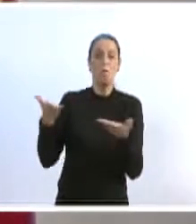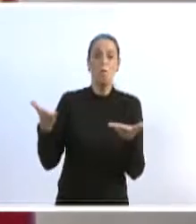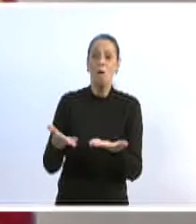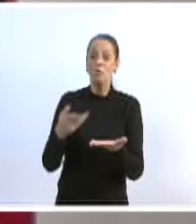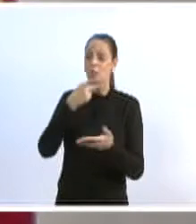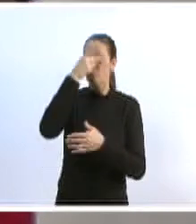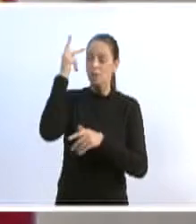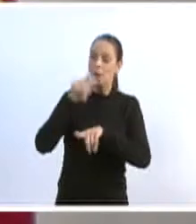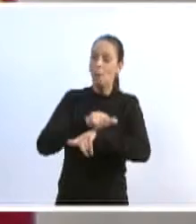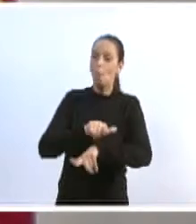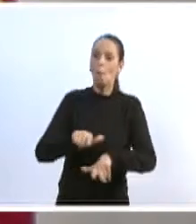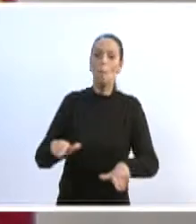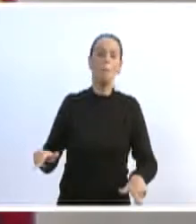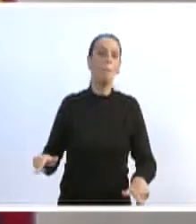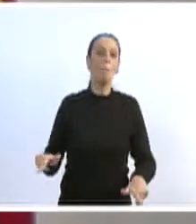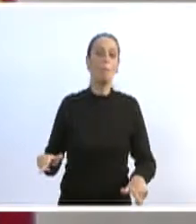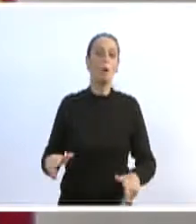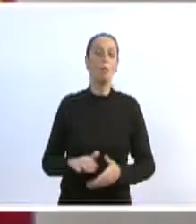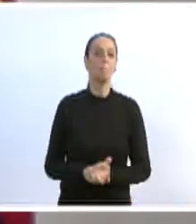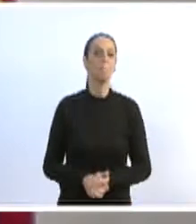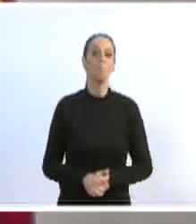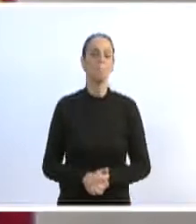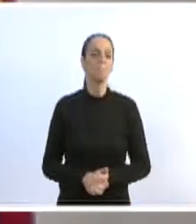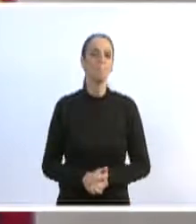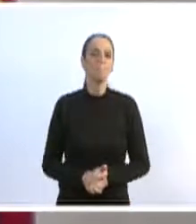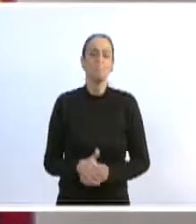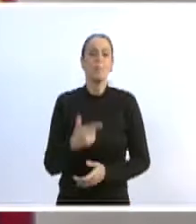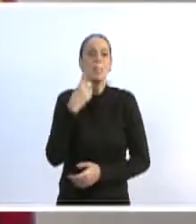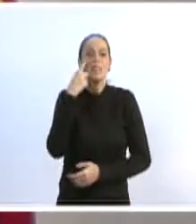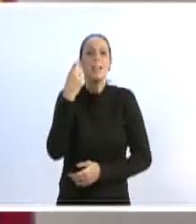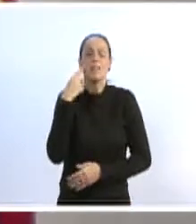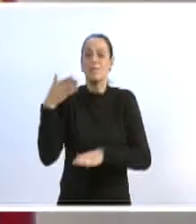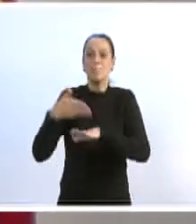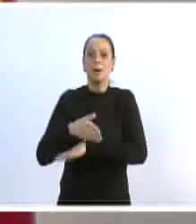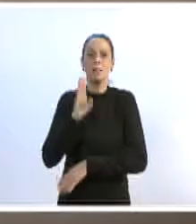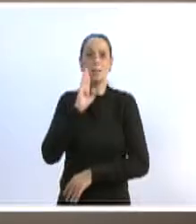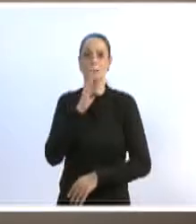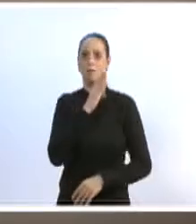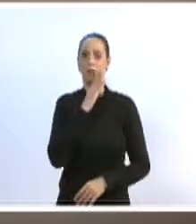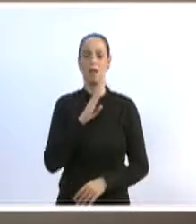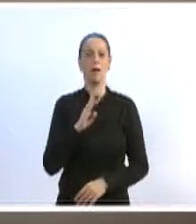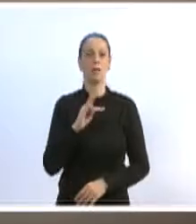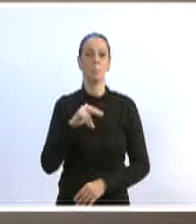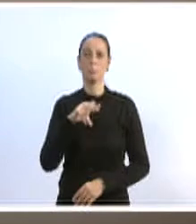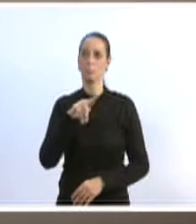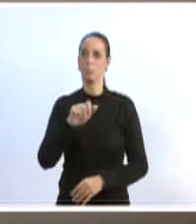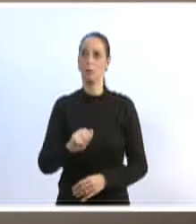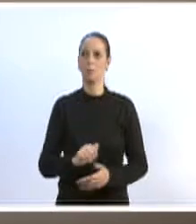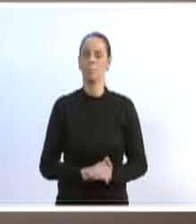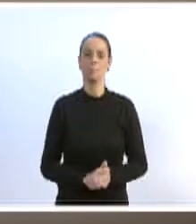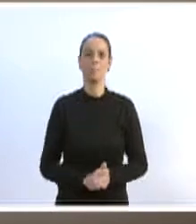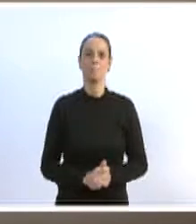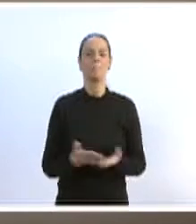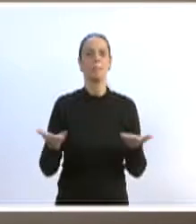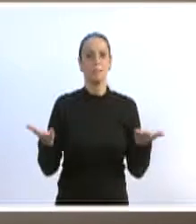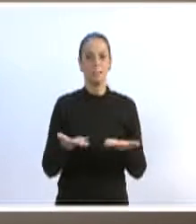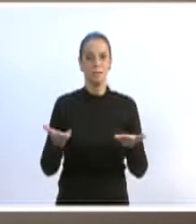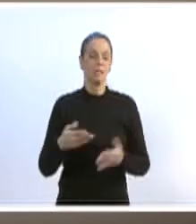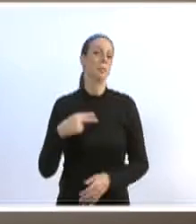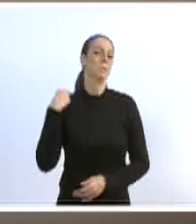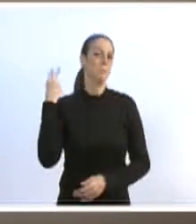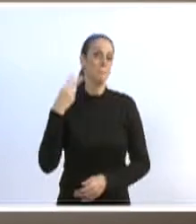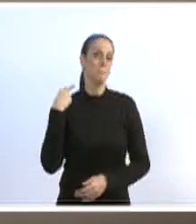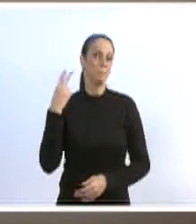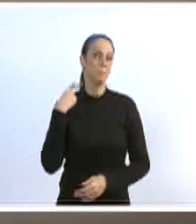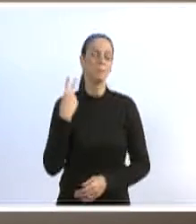que blumenau está fazendo com o seu povo pois novela do bruno ouvimos com autorização do vereador em aparte